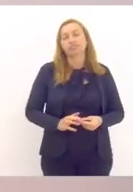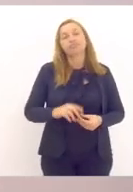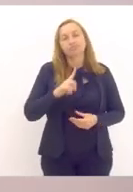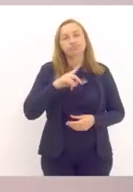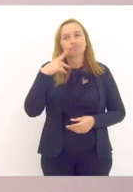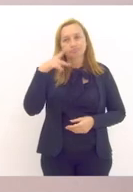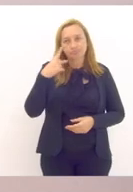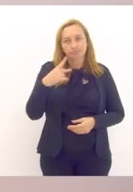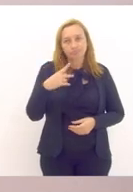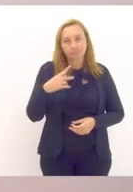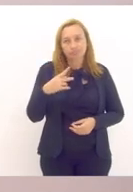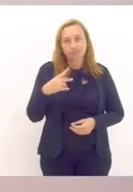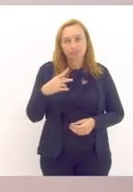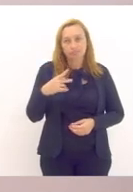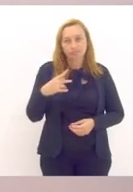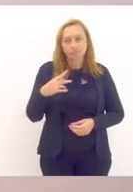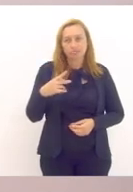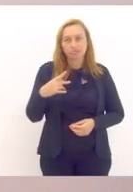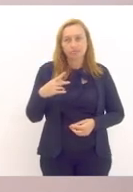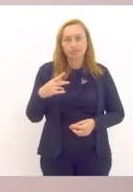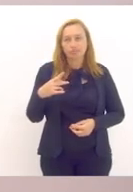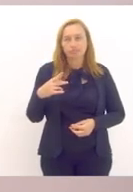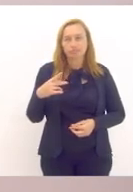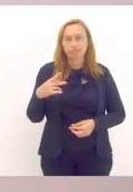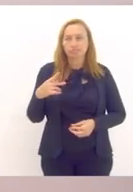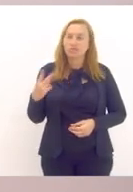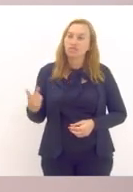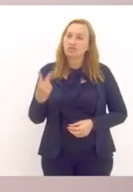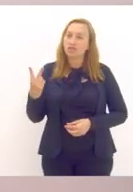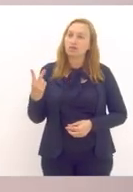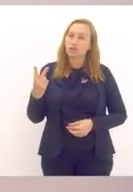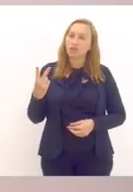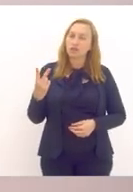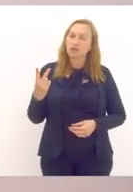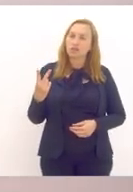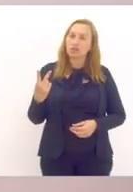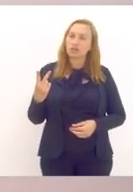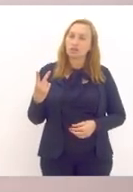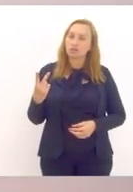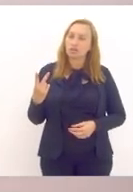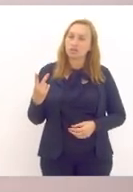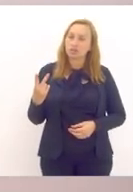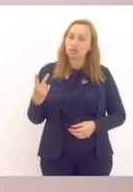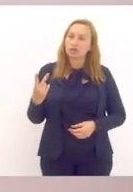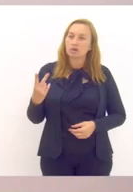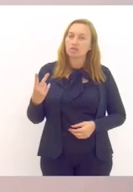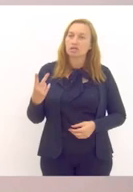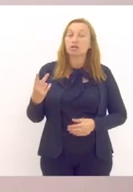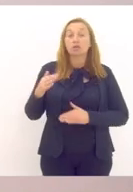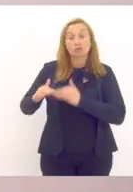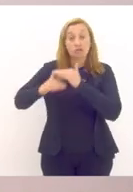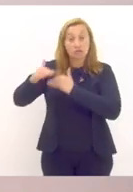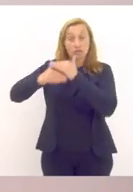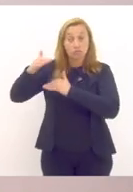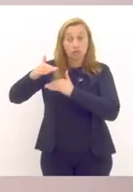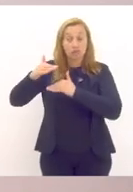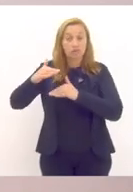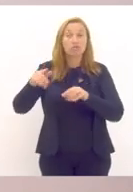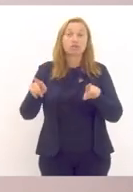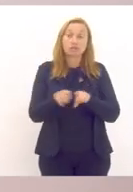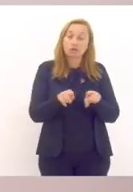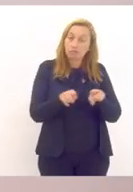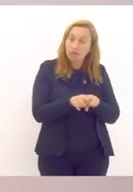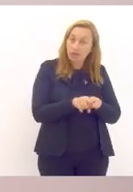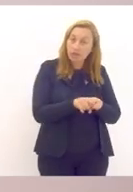políticas que ataquem o numerador e o denominador. Ou seja, nós precisamos de desenvolvimento e precisamos melhorar